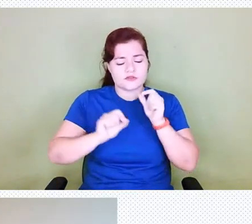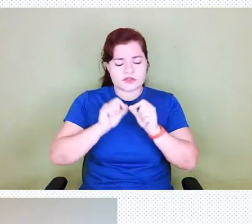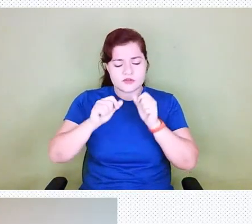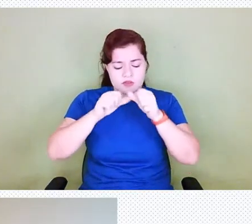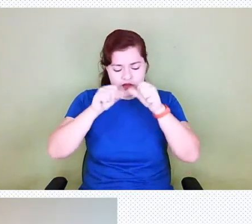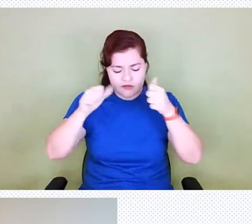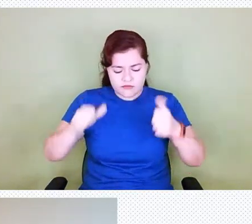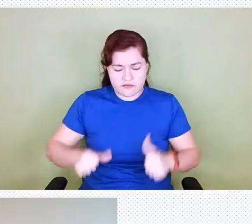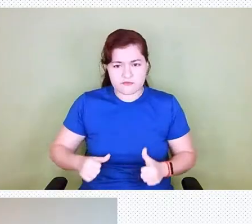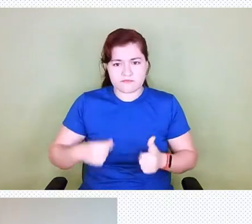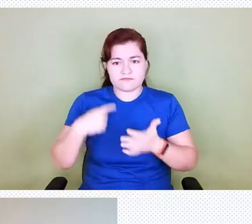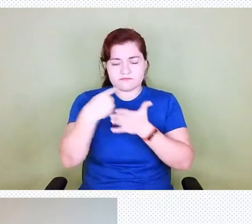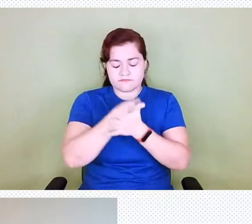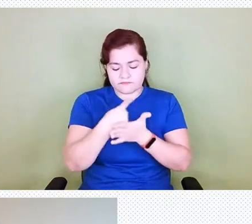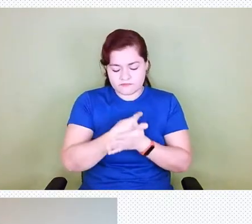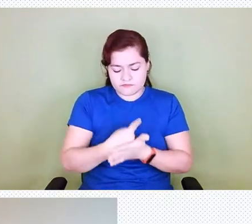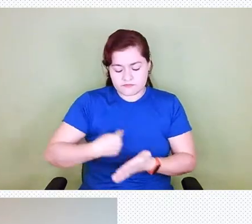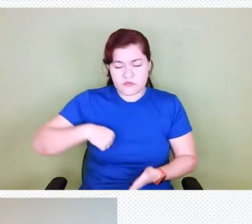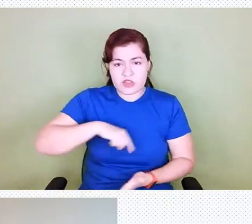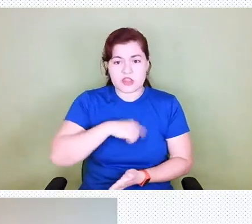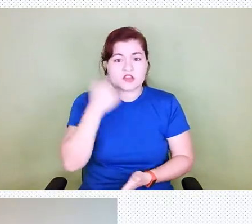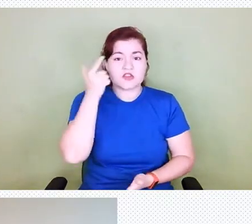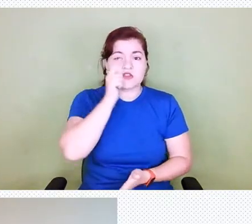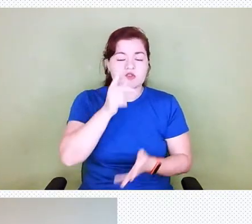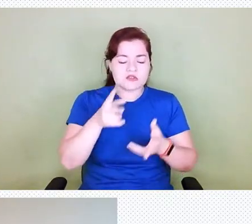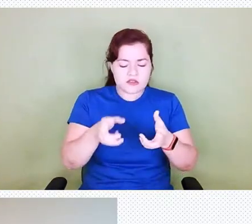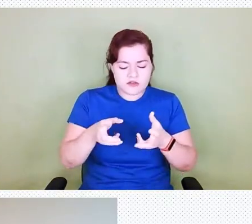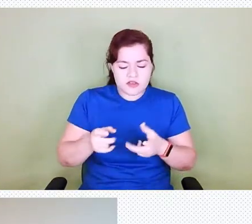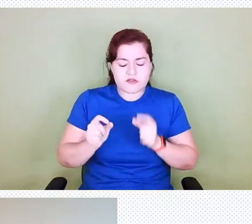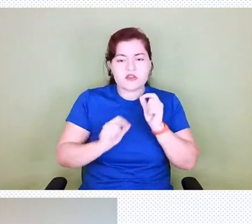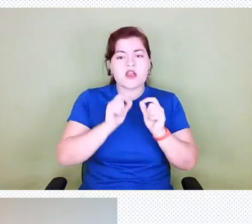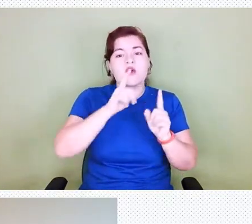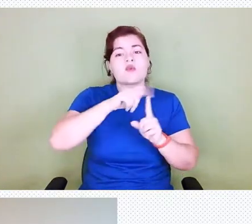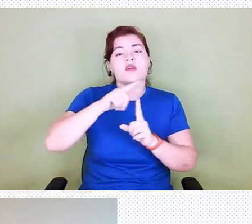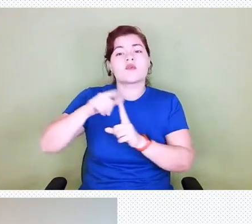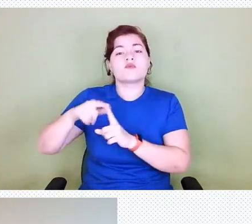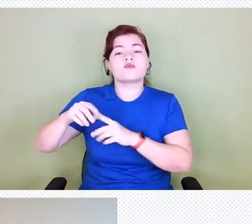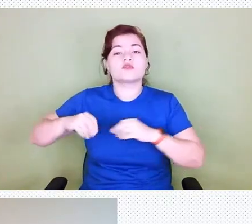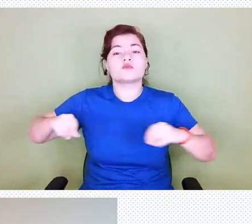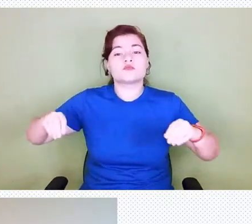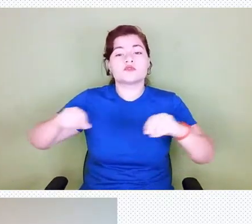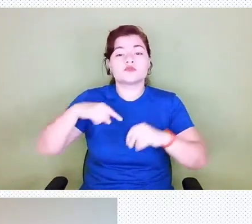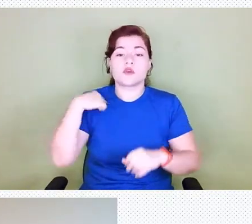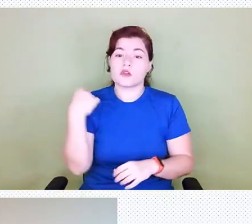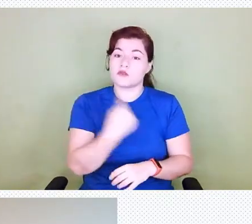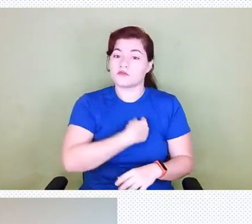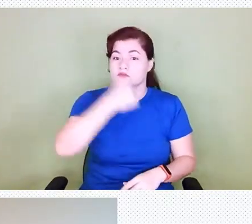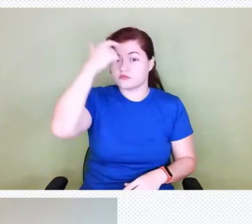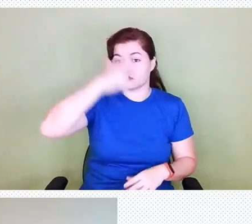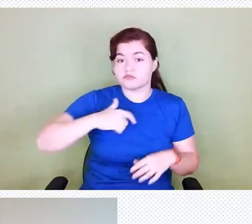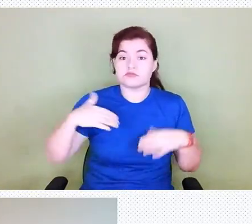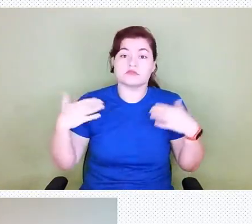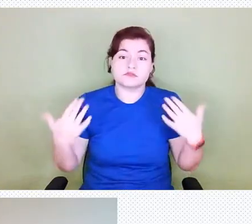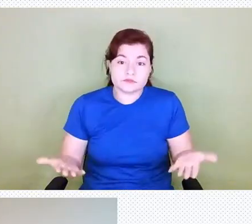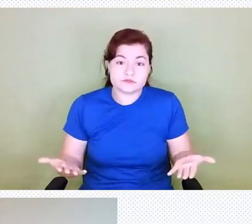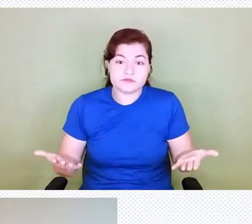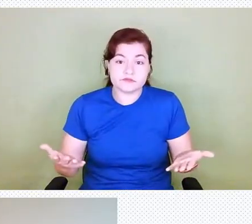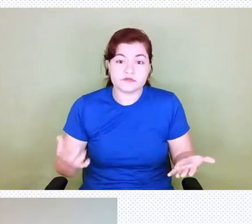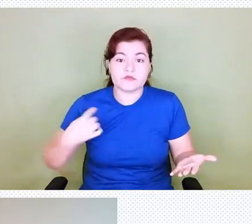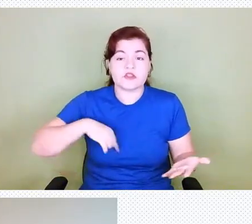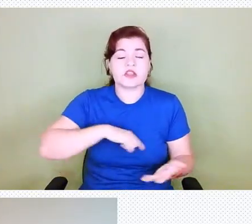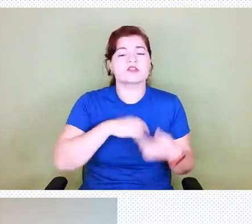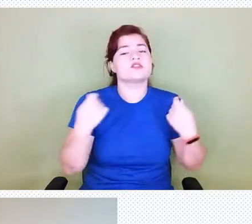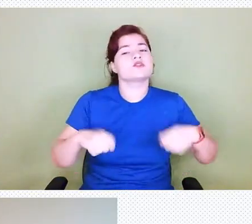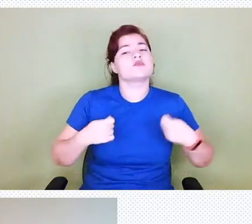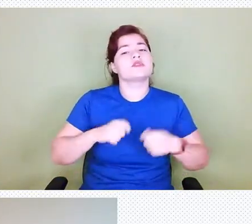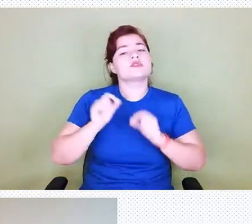análise para que nós possamos verificar qual é o tipo de solo que nós somos. de que é que nós